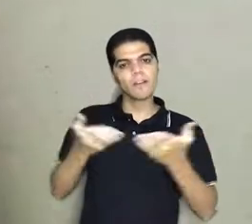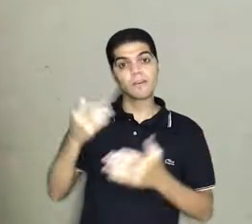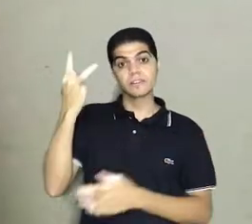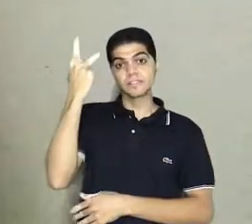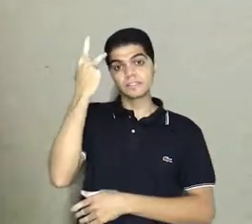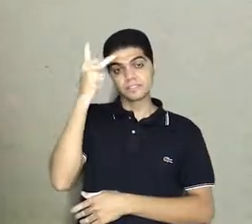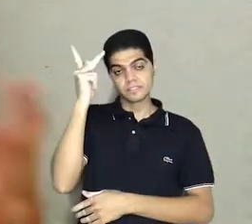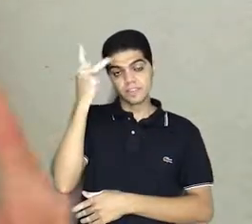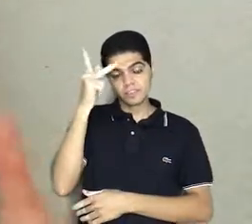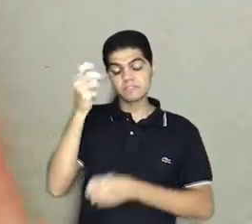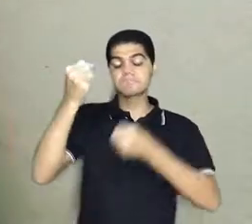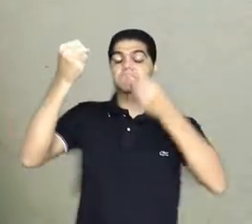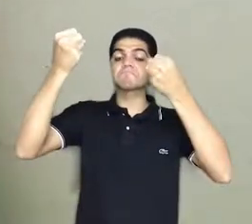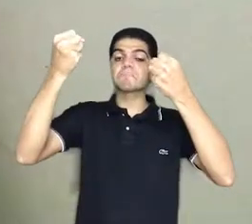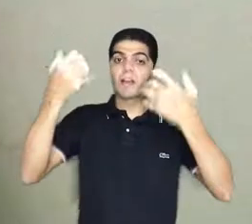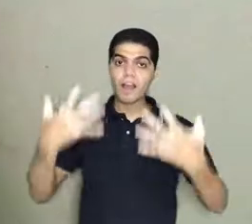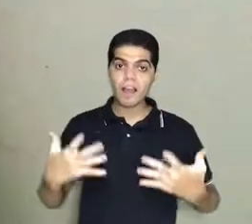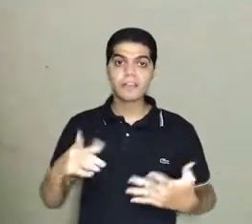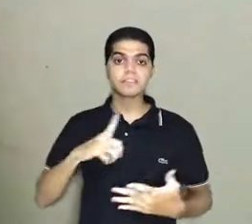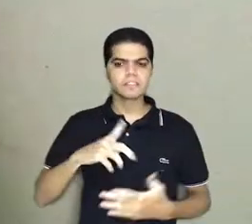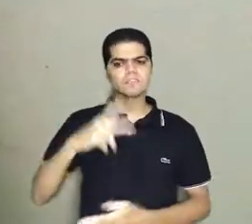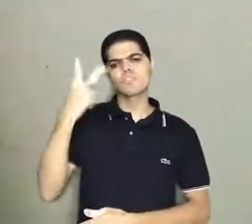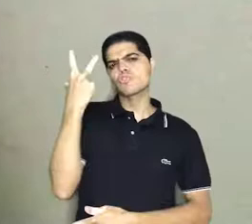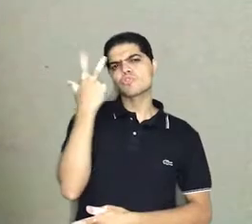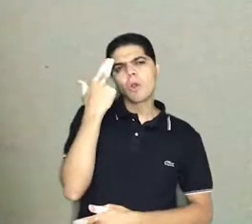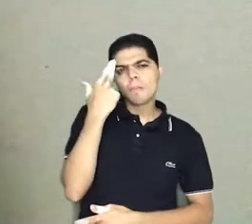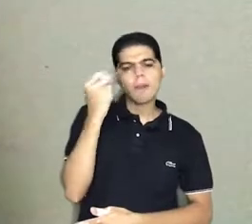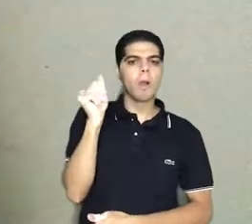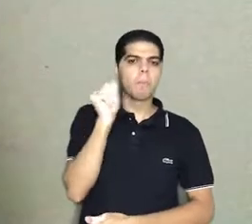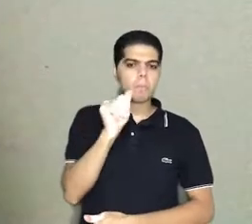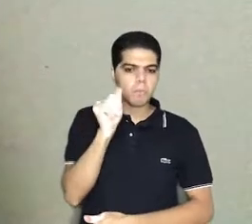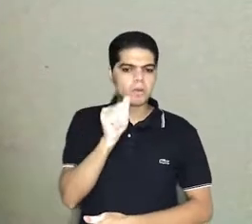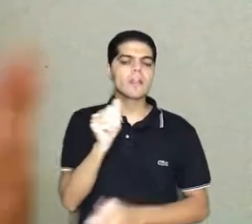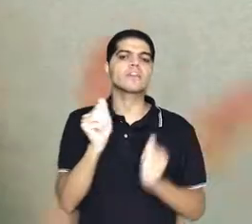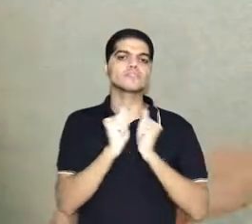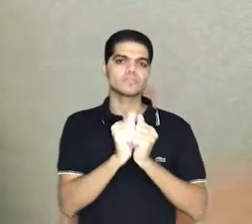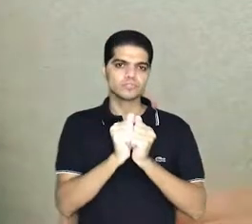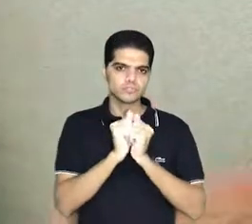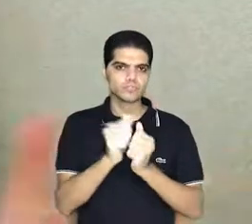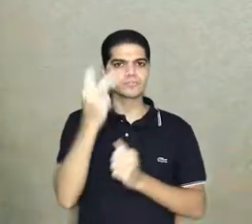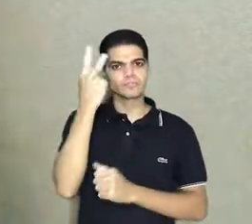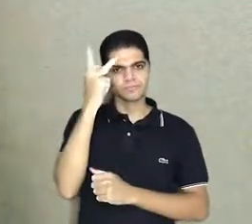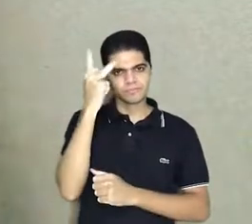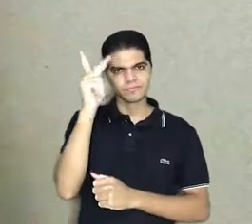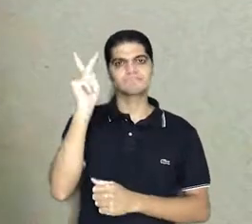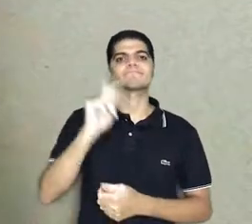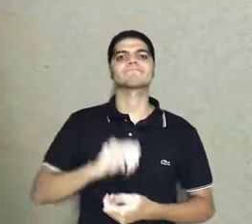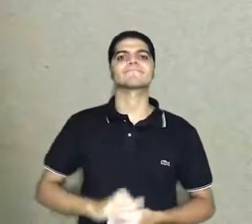e, de alguma forma, naturalize também a participação feminina nos grandes acontecimentos históricos.